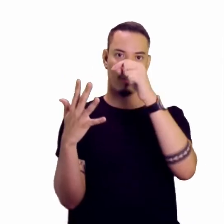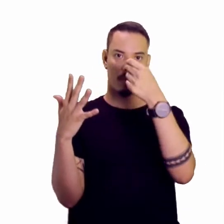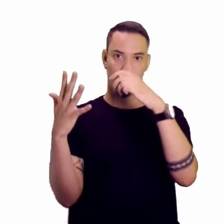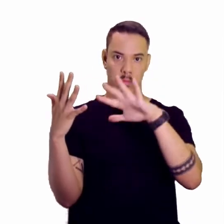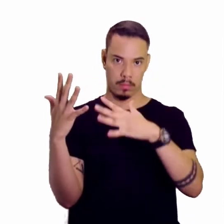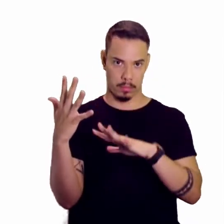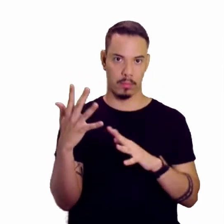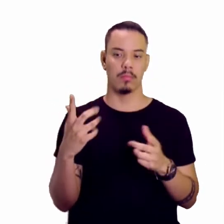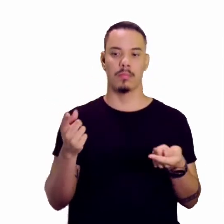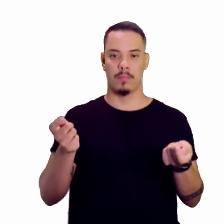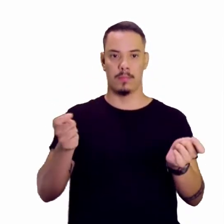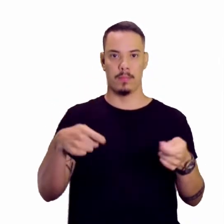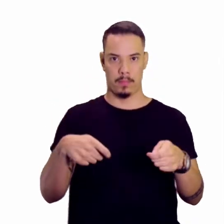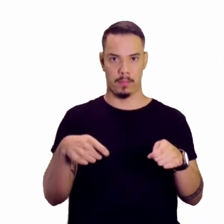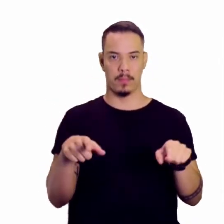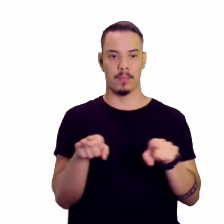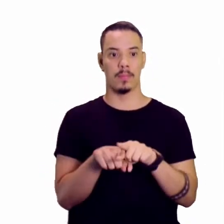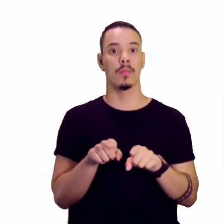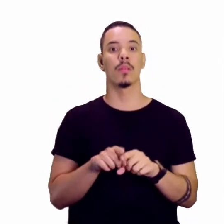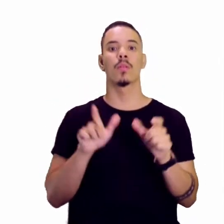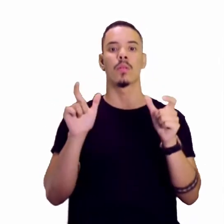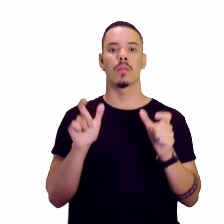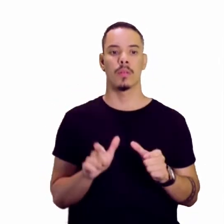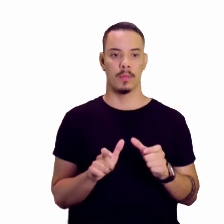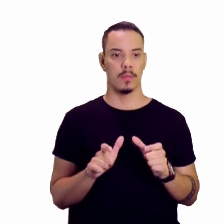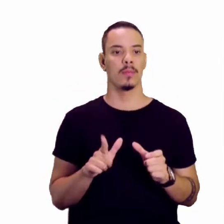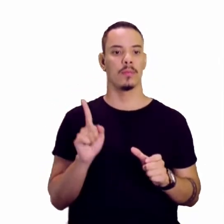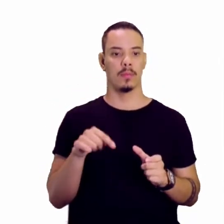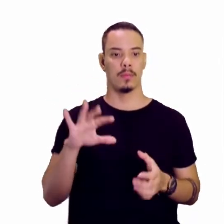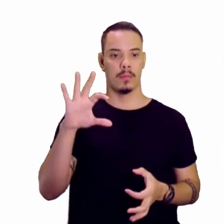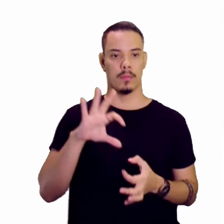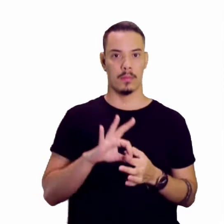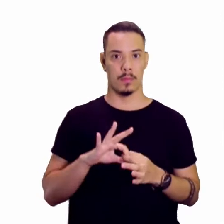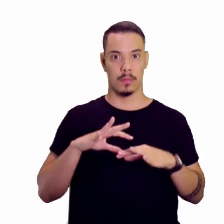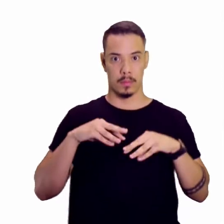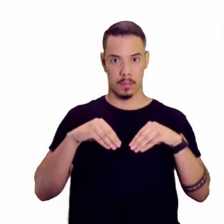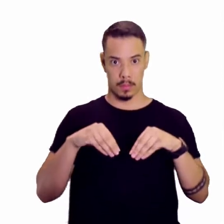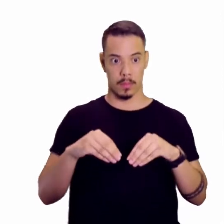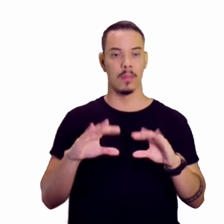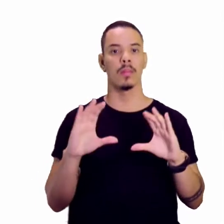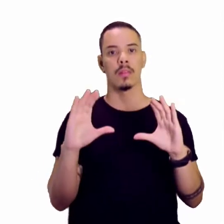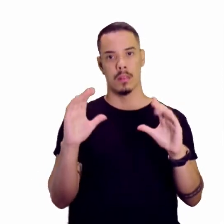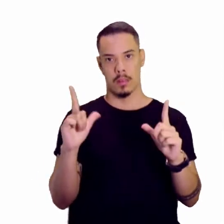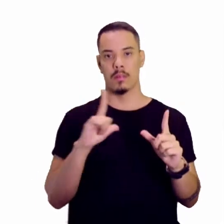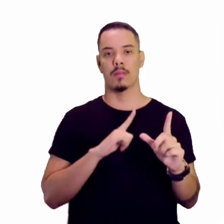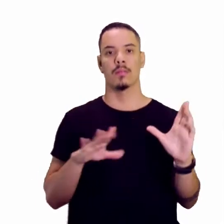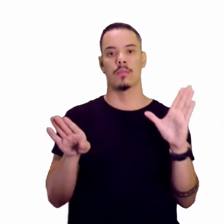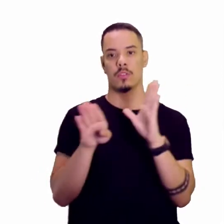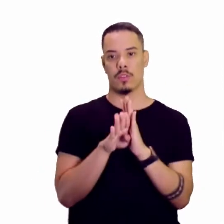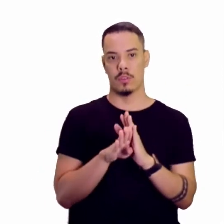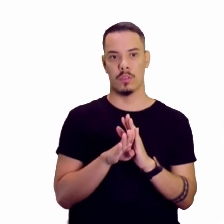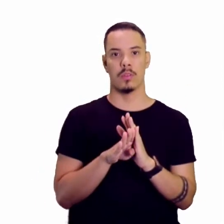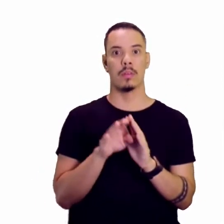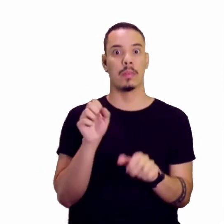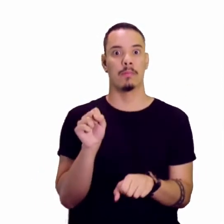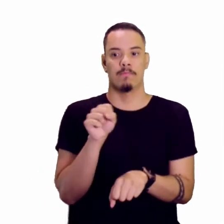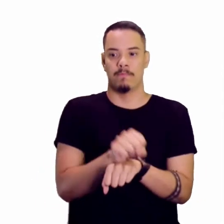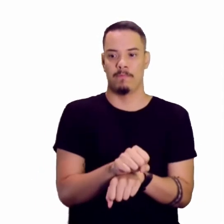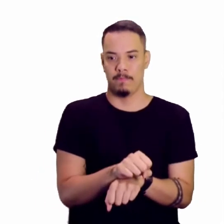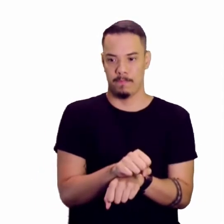elas caem. Então, elas caem para onde? Em direção ao centro da Terra. Claro que chega no solo, elas param,